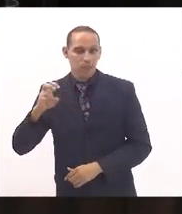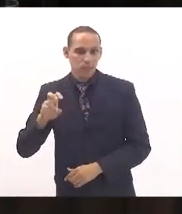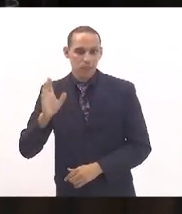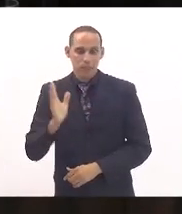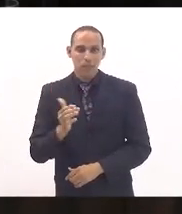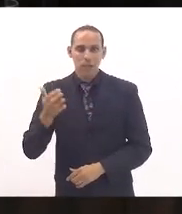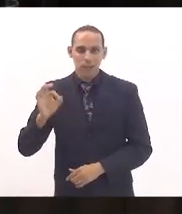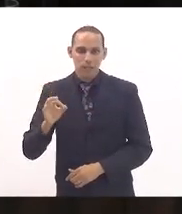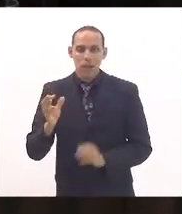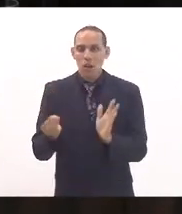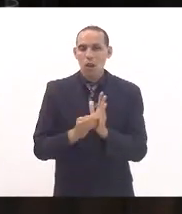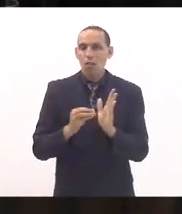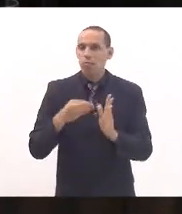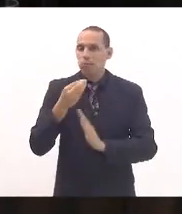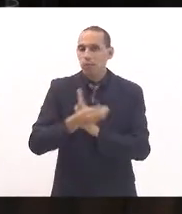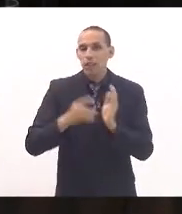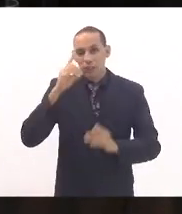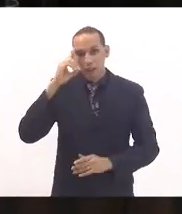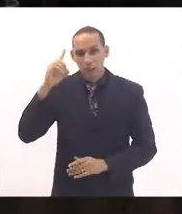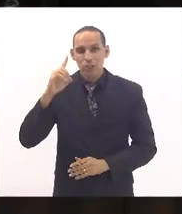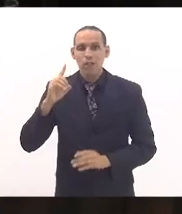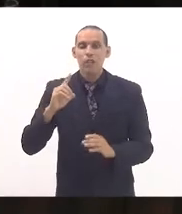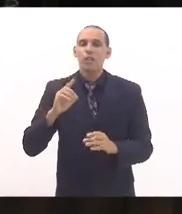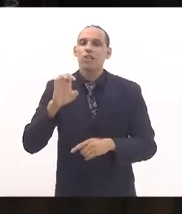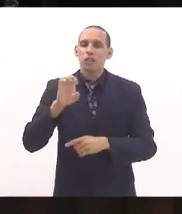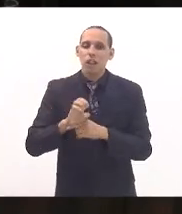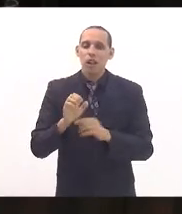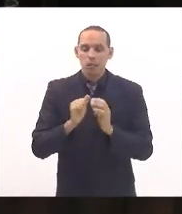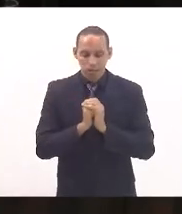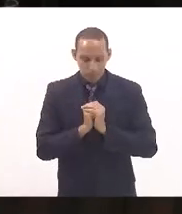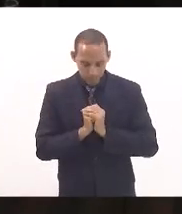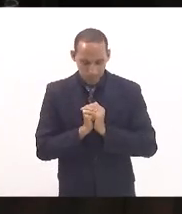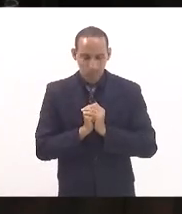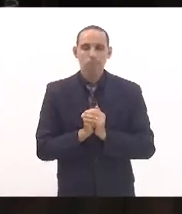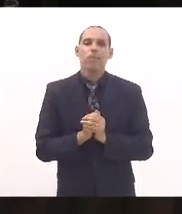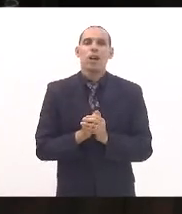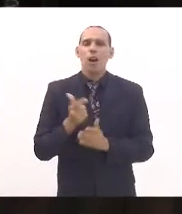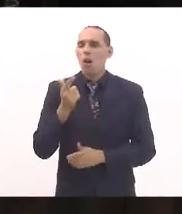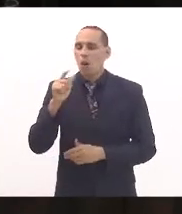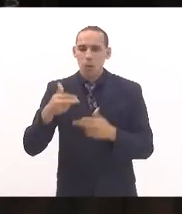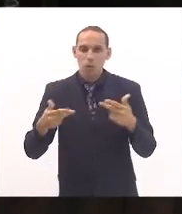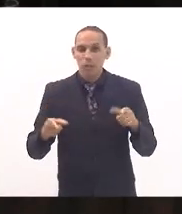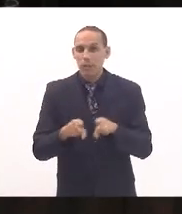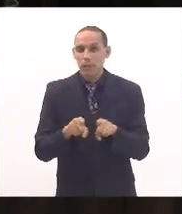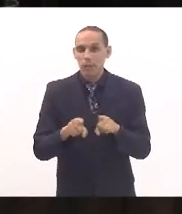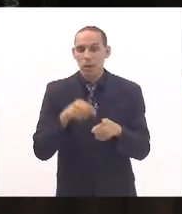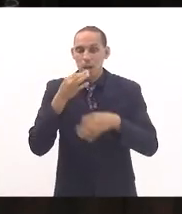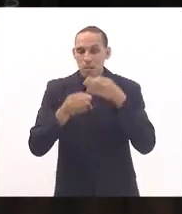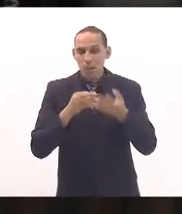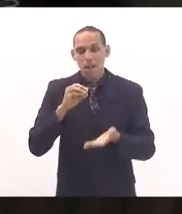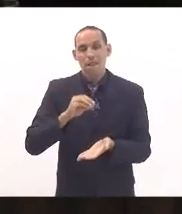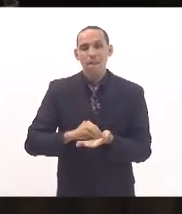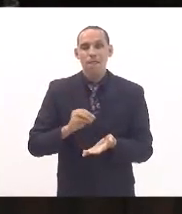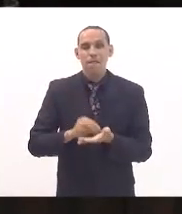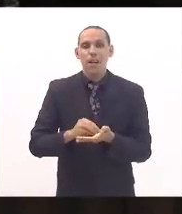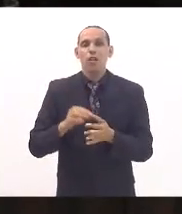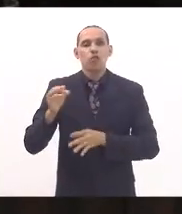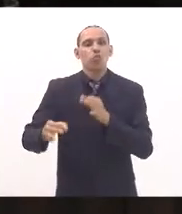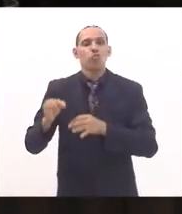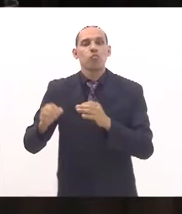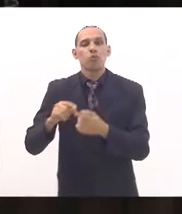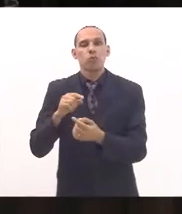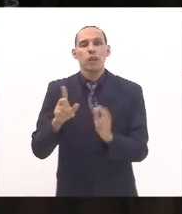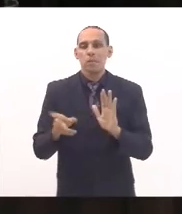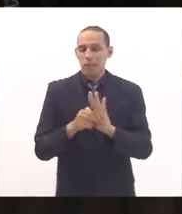calendário oficial do Estado do Rio de Janeiro, dia estadual de oração e dá outras providências. Parecida à Comissão de Constituição e Justiça pela Juridicidade com emendas.